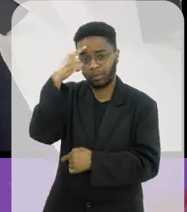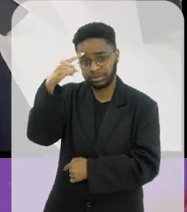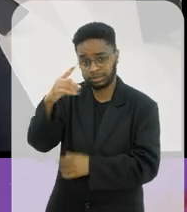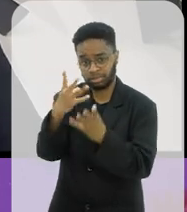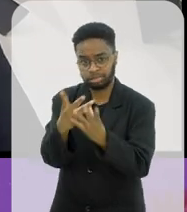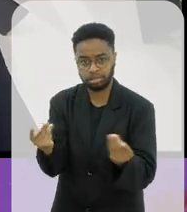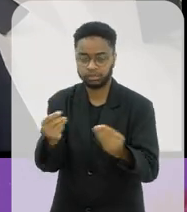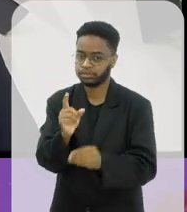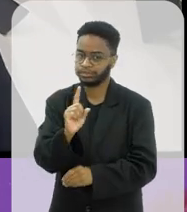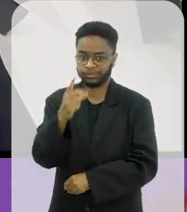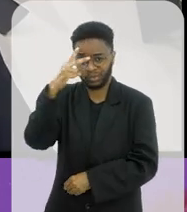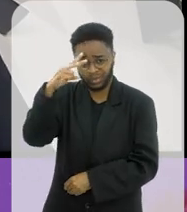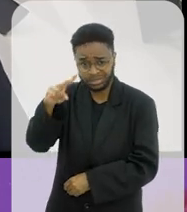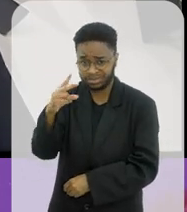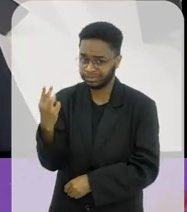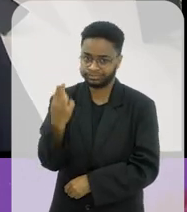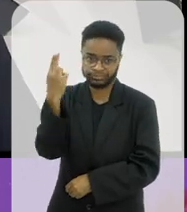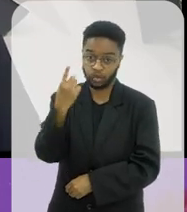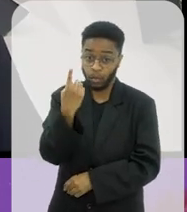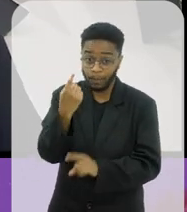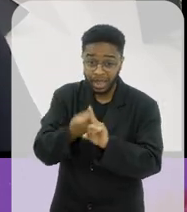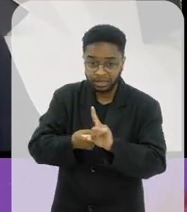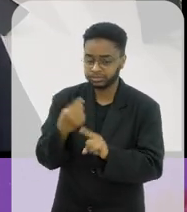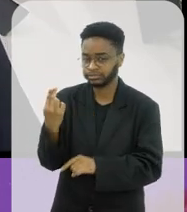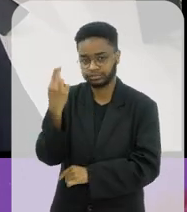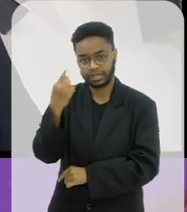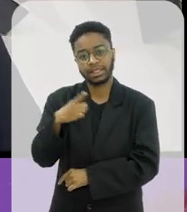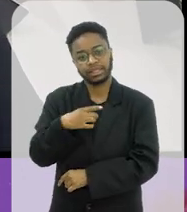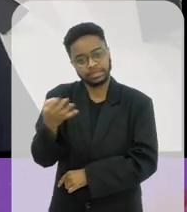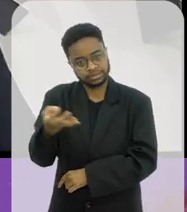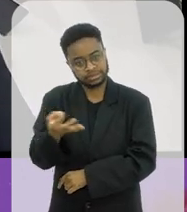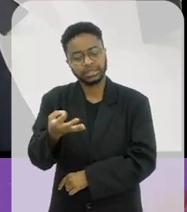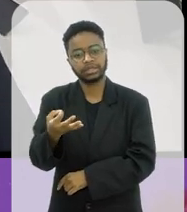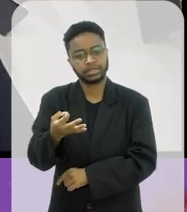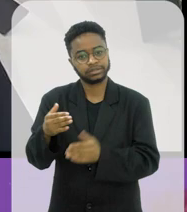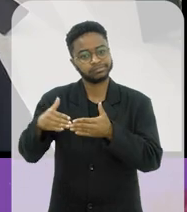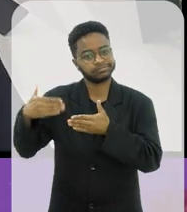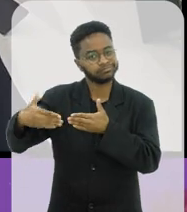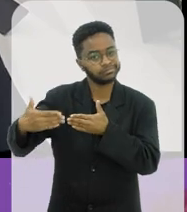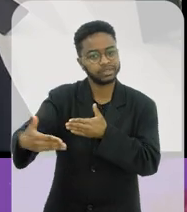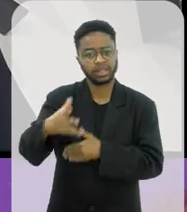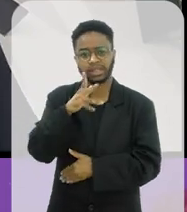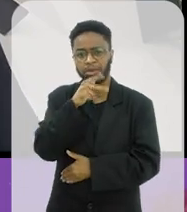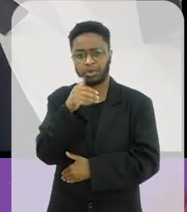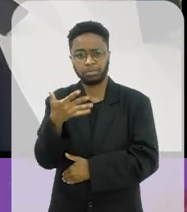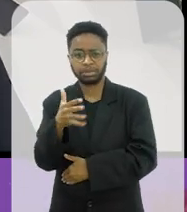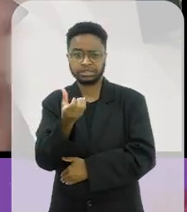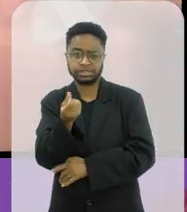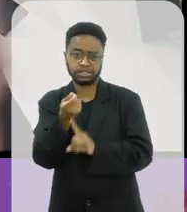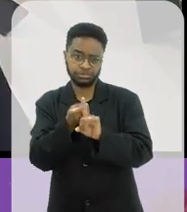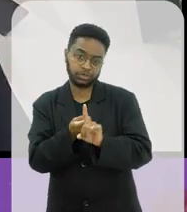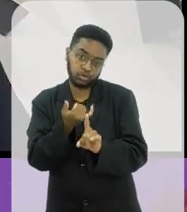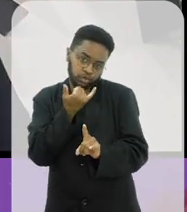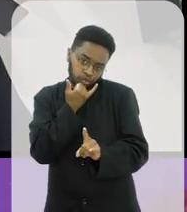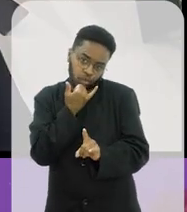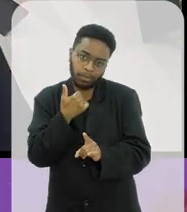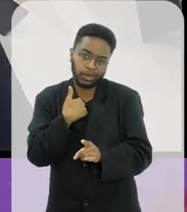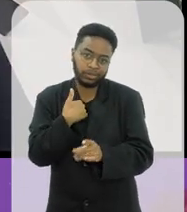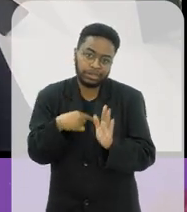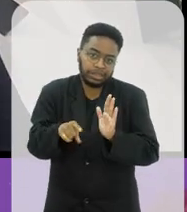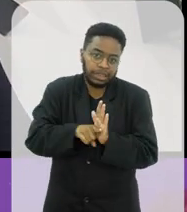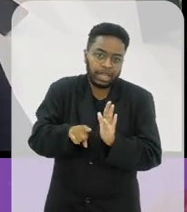exemplo, em 2 semanas ou em 1 mês. A gente tem a certeza que isso nós vamos levar até 6 meses. Desculpe estar